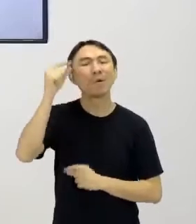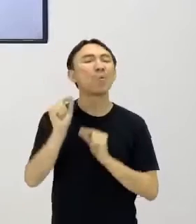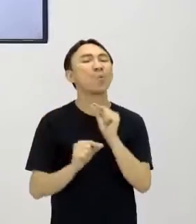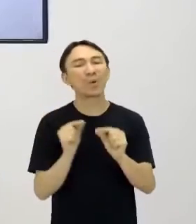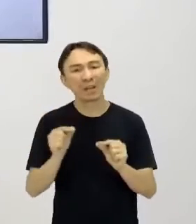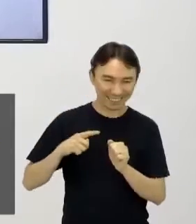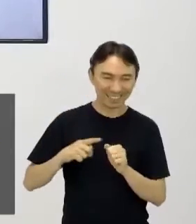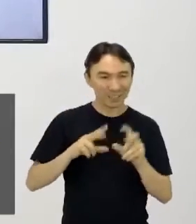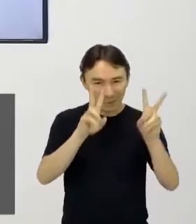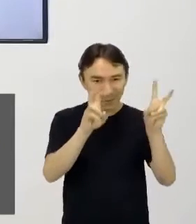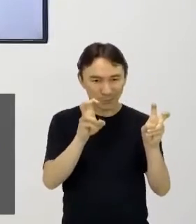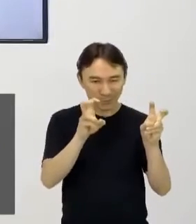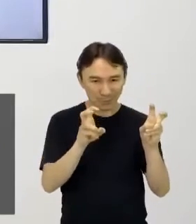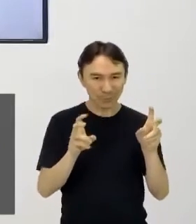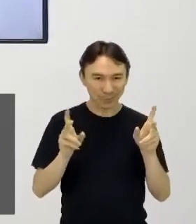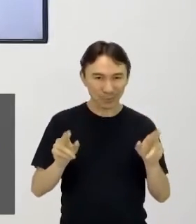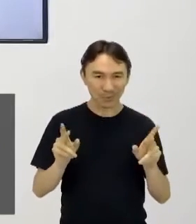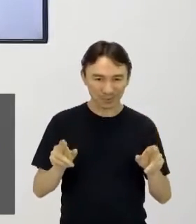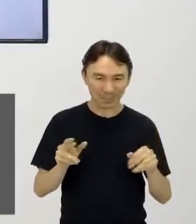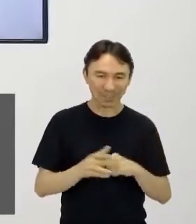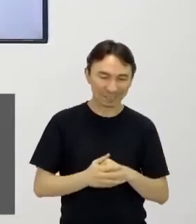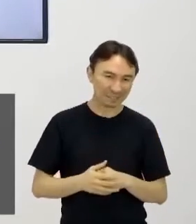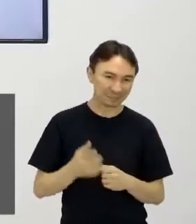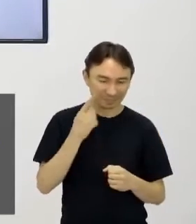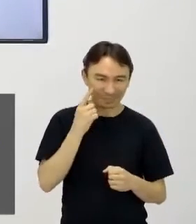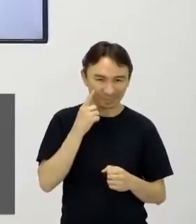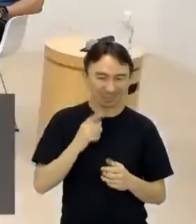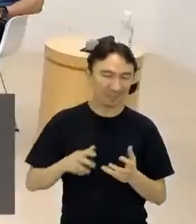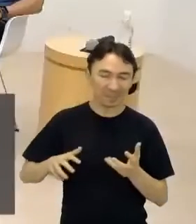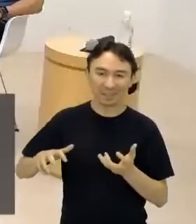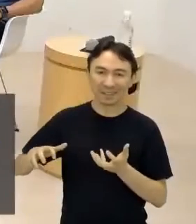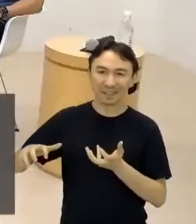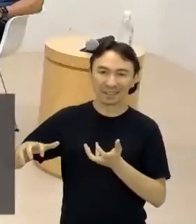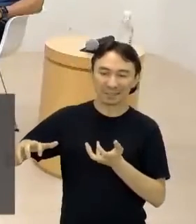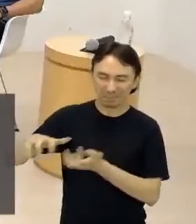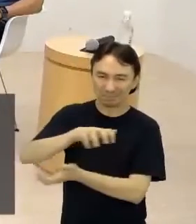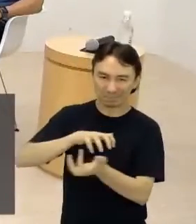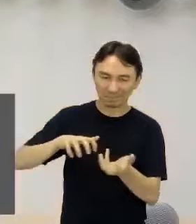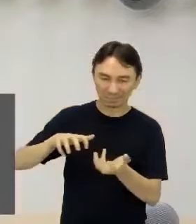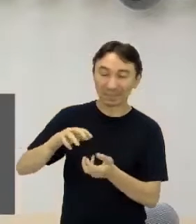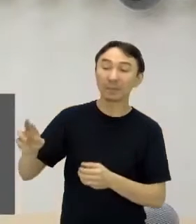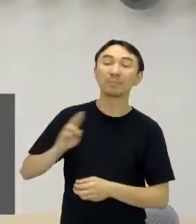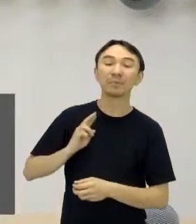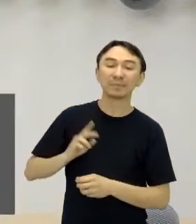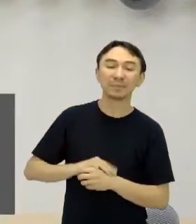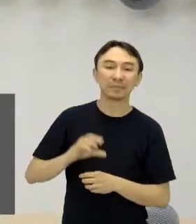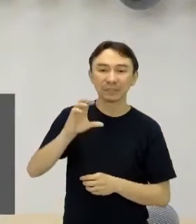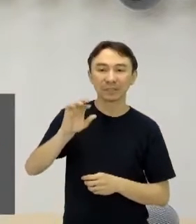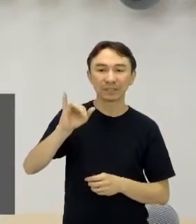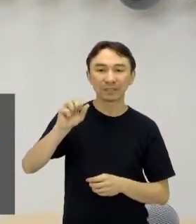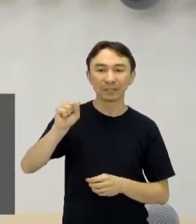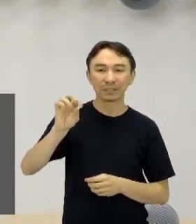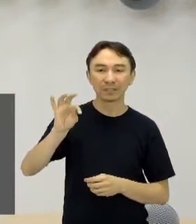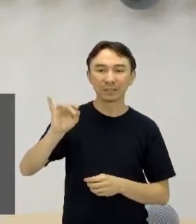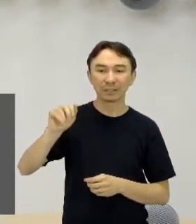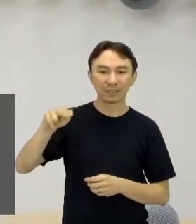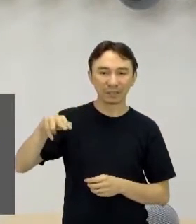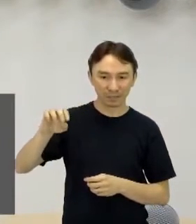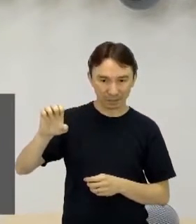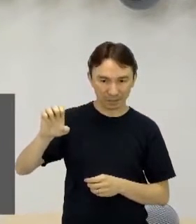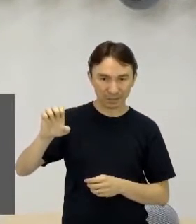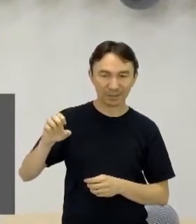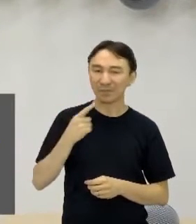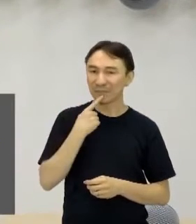Rebeliões regenciais. Então, eu vou falar um pouquinho o que são rebeliões regenciais. Temos resposta. Tem resposta? Vamos Temos lá. aqui, ó. Para o Cristiano com seus estudantes,